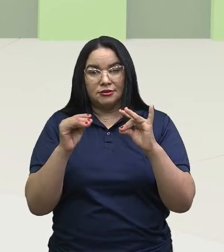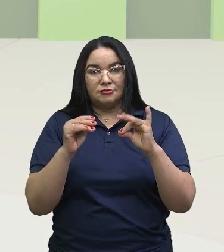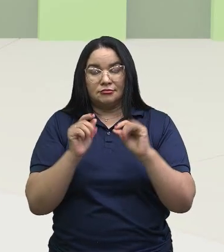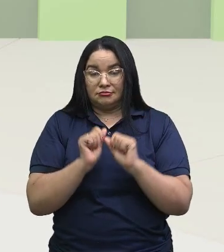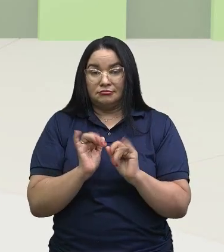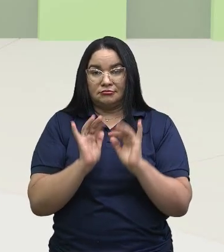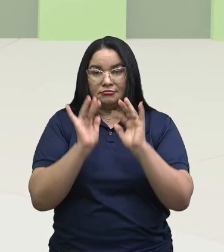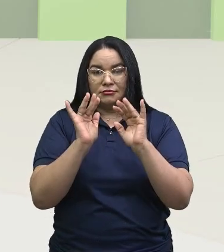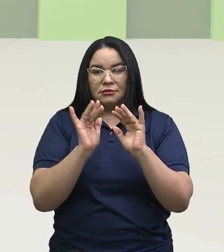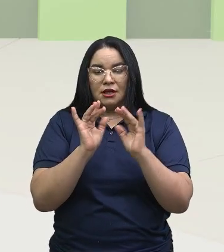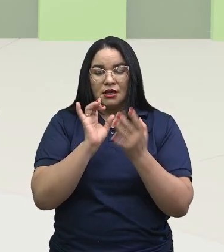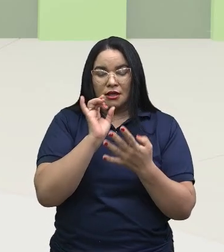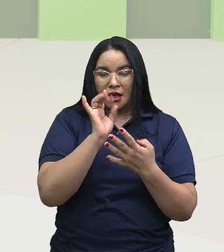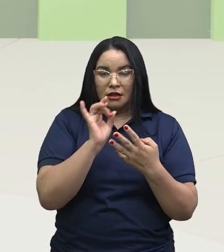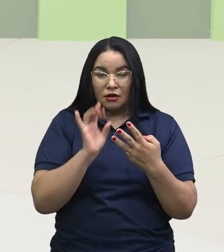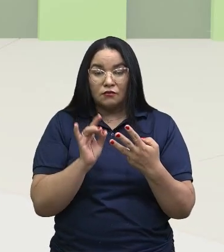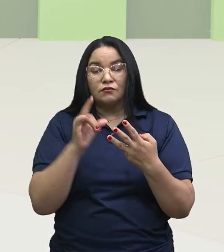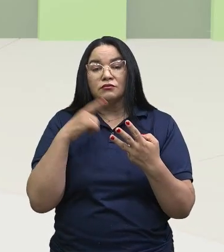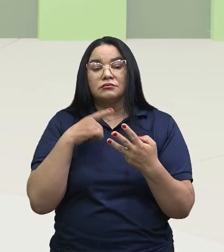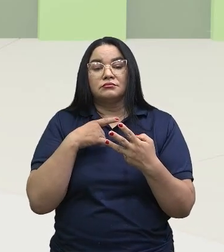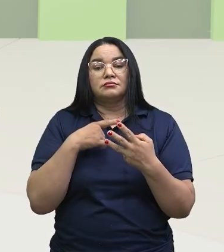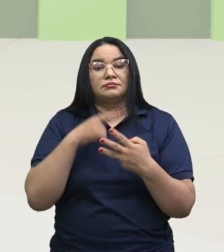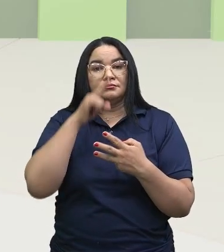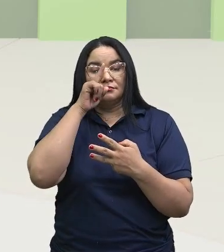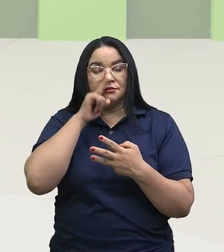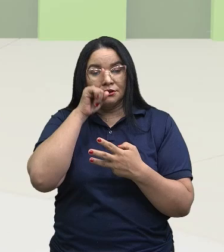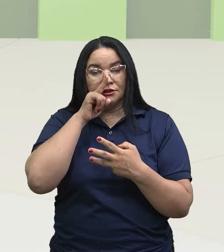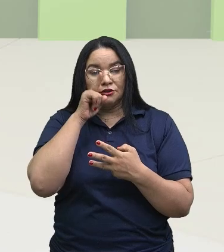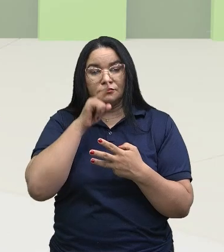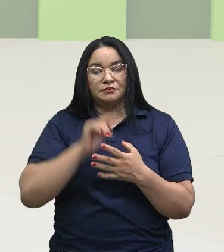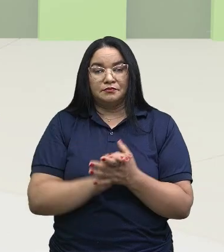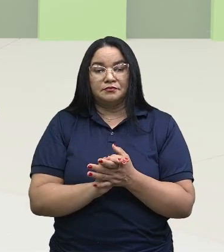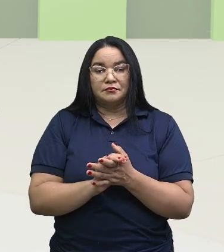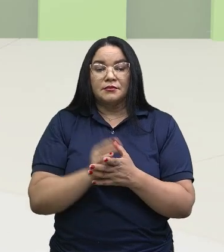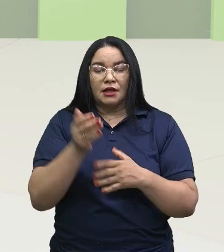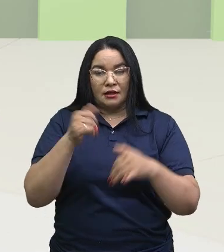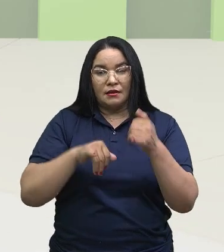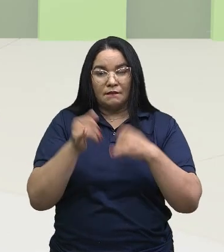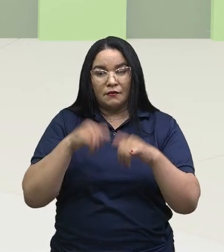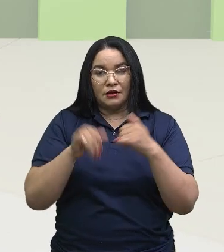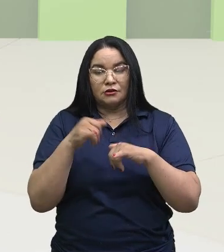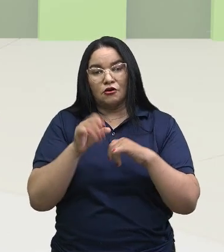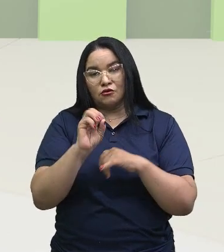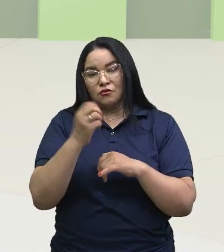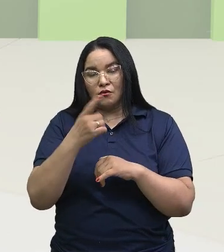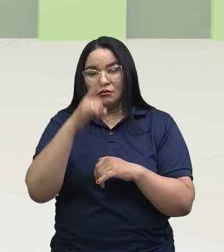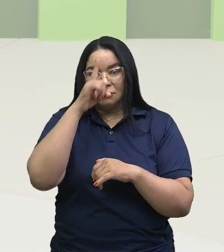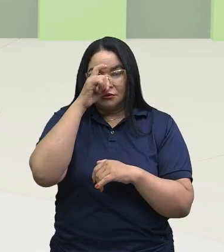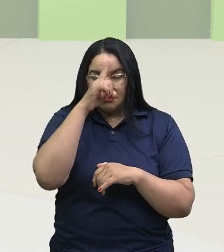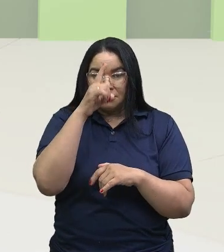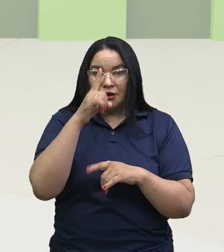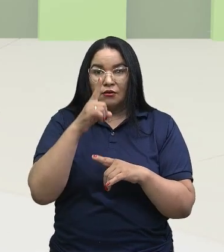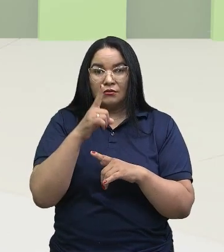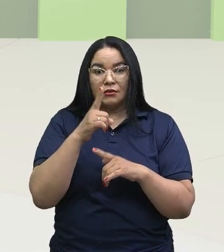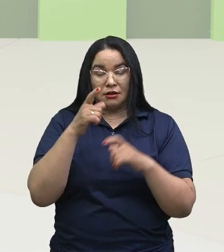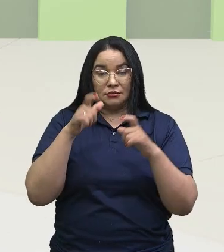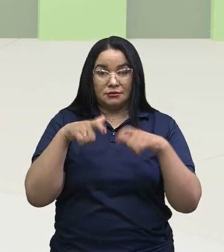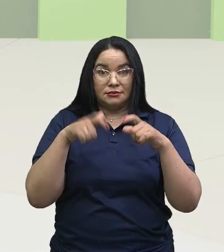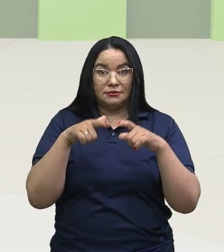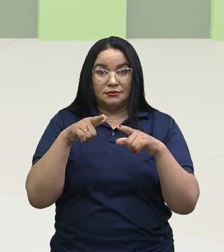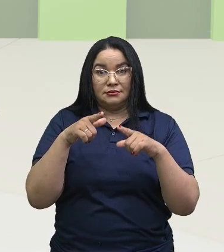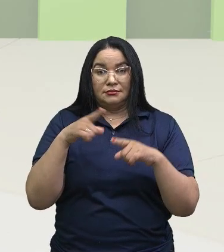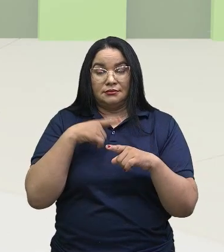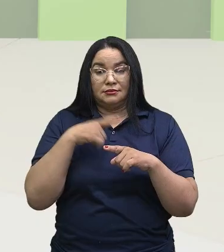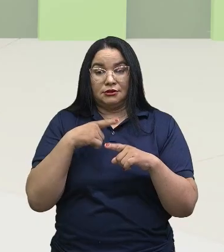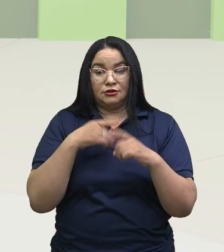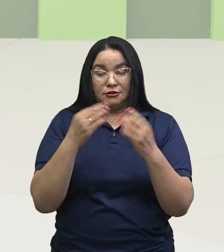ter a sua periculosidade. Quando a gente vai para um laboratório, ou a gente vai para um hospital, ou qualquer lugar que realmente tenha